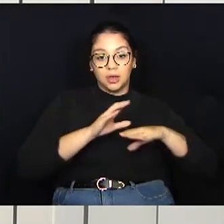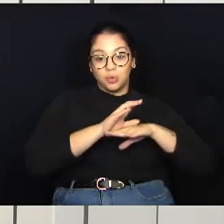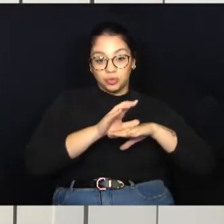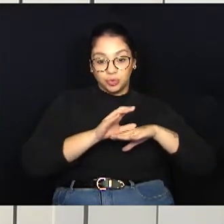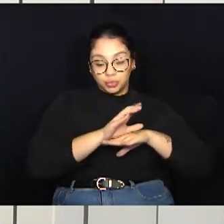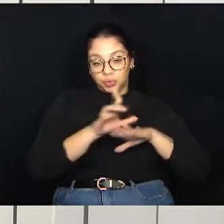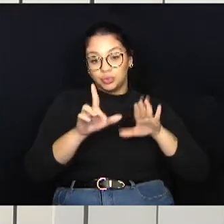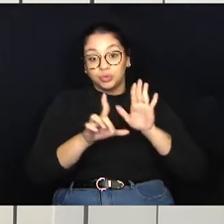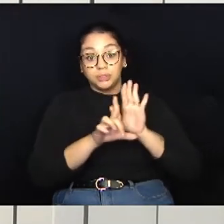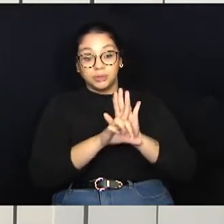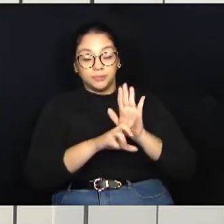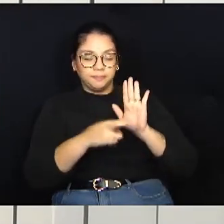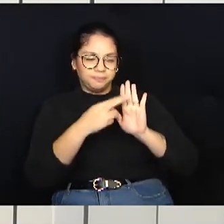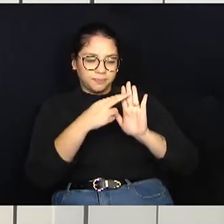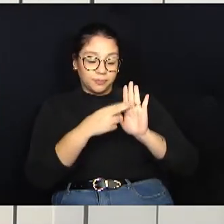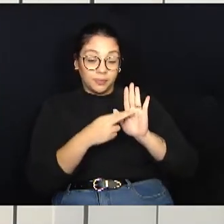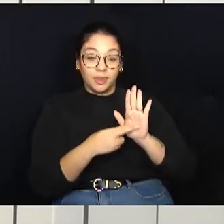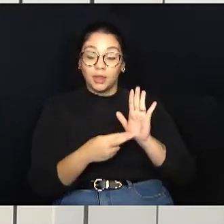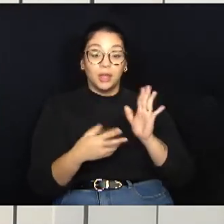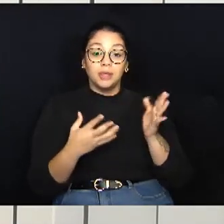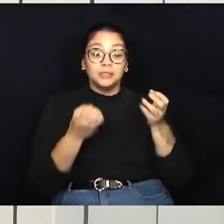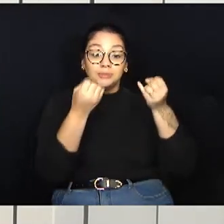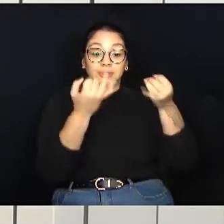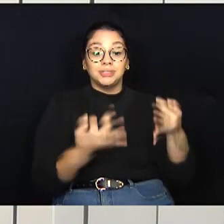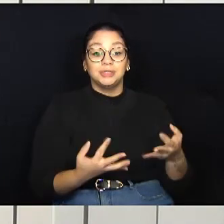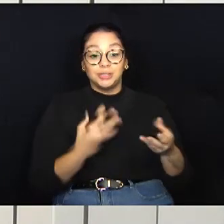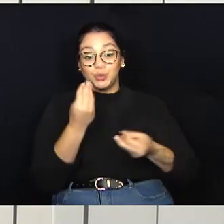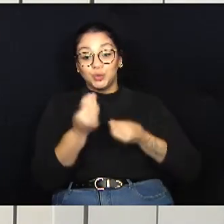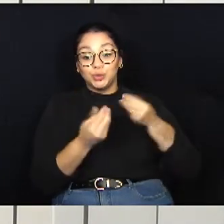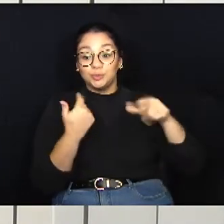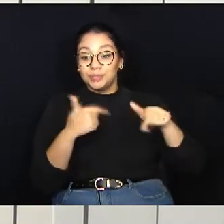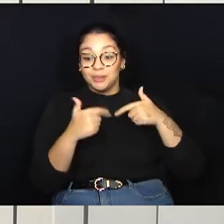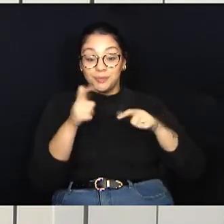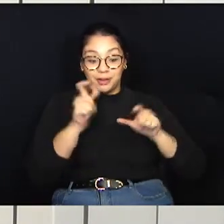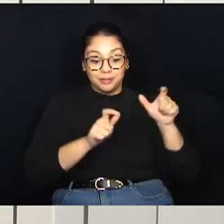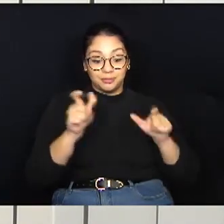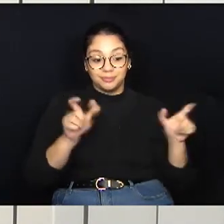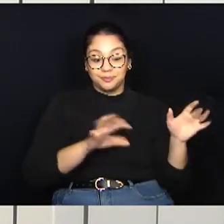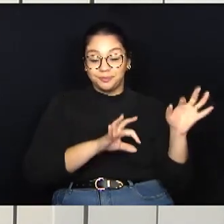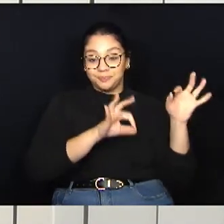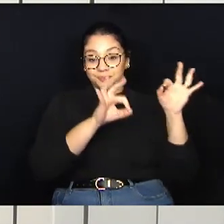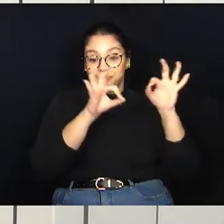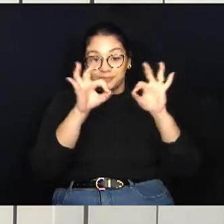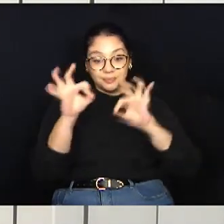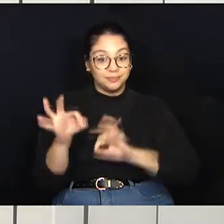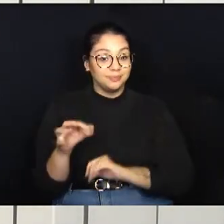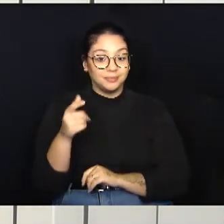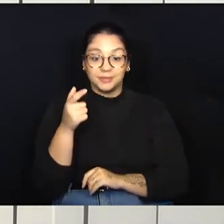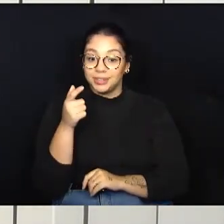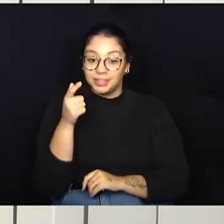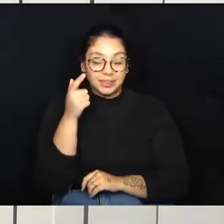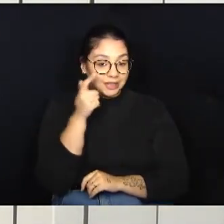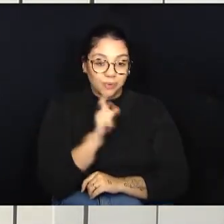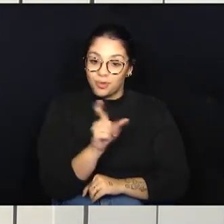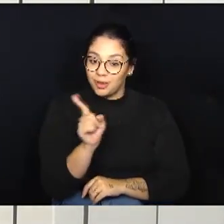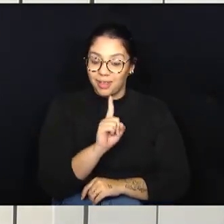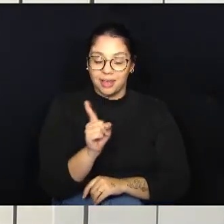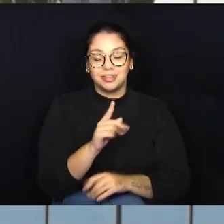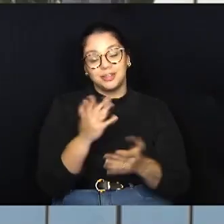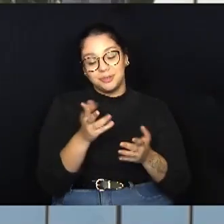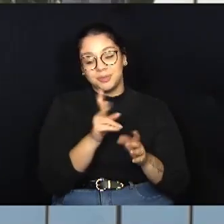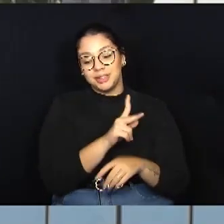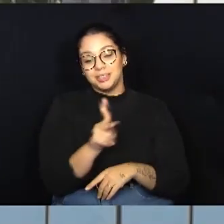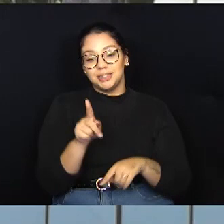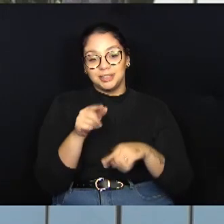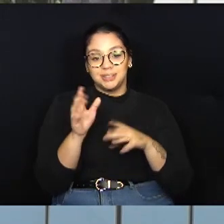legal, regimental. Conte como é que foi este trabalho para quem está nos acompanhando e não conhece presidir esta comissão. Bom, em primeiro